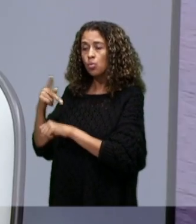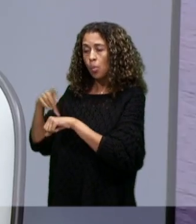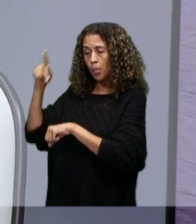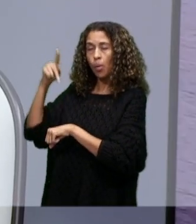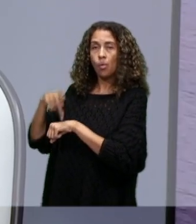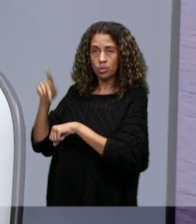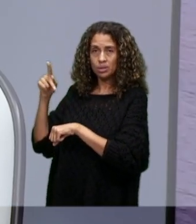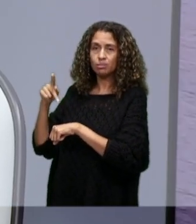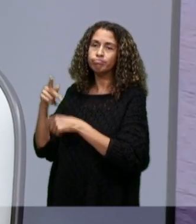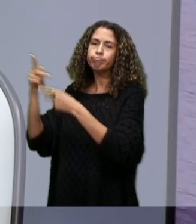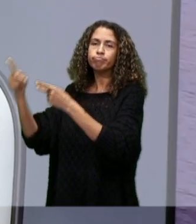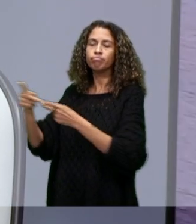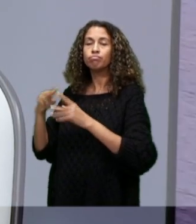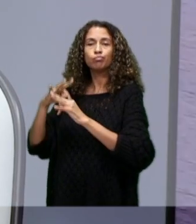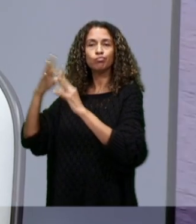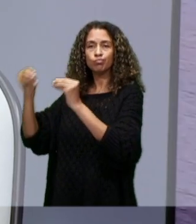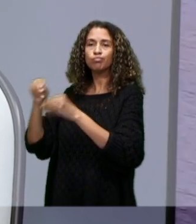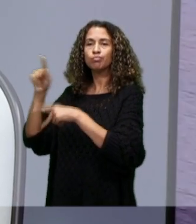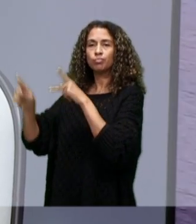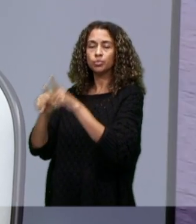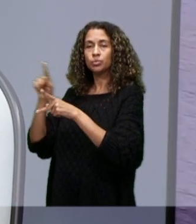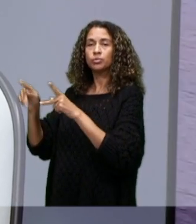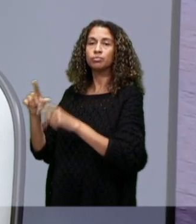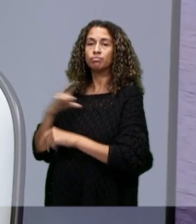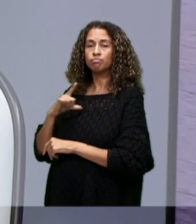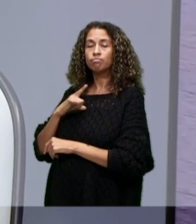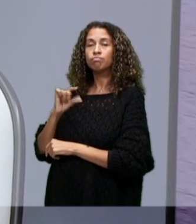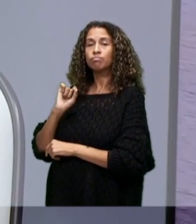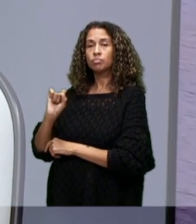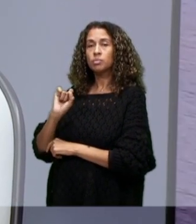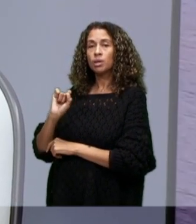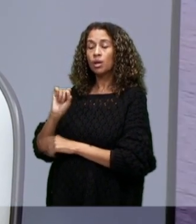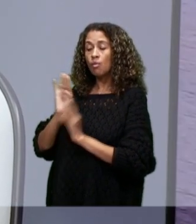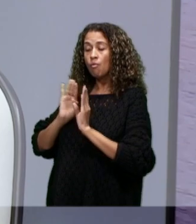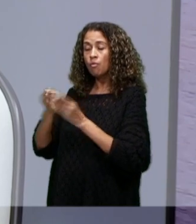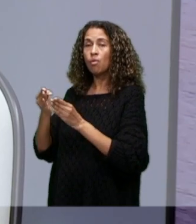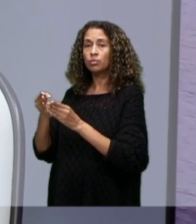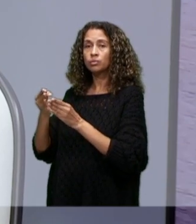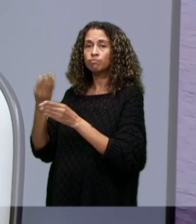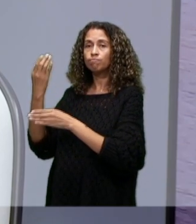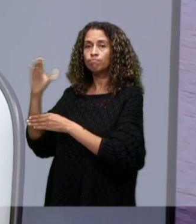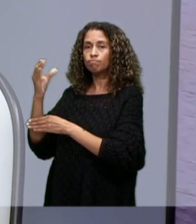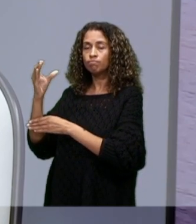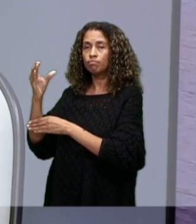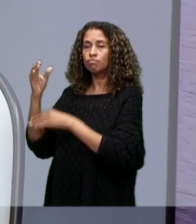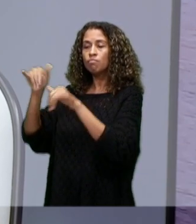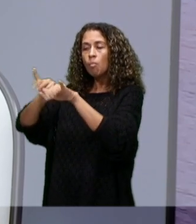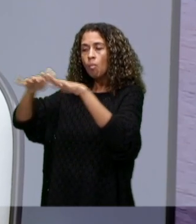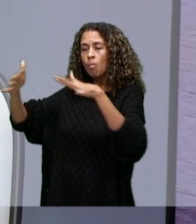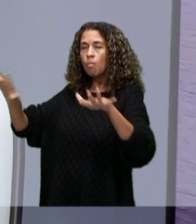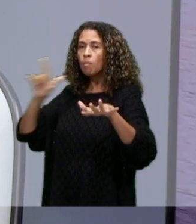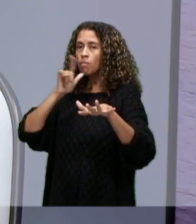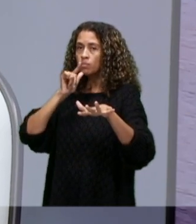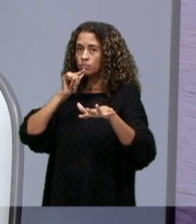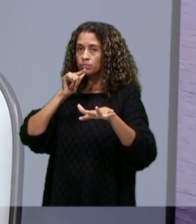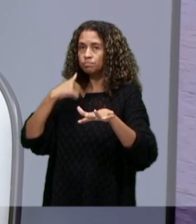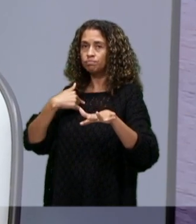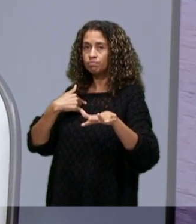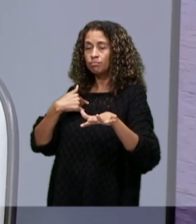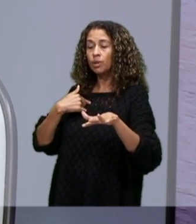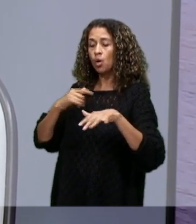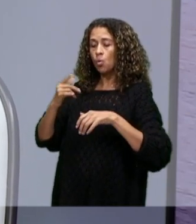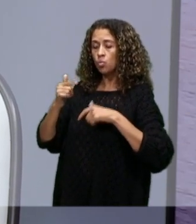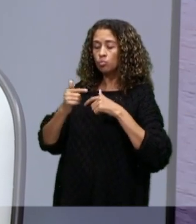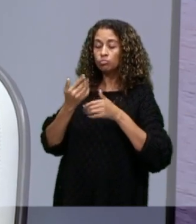Inclusive, convidar toda a população de Itajaí é uma pós em Ciências Marinhas aplicadas ao ensino. Legal. Eu fiz comércio exterior